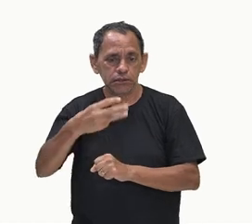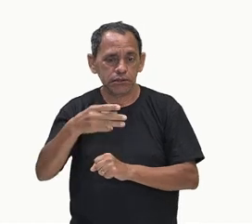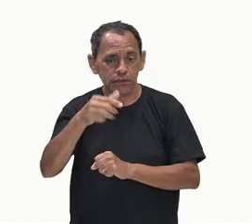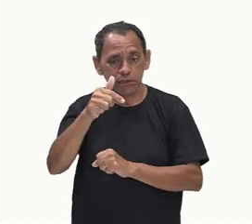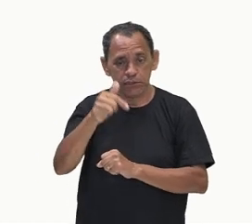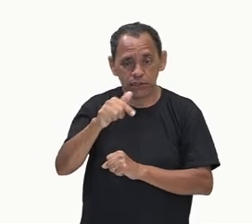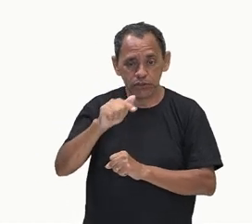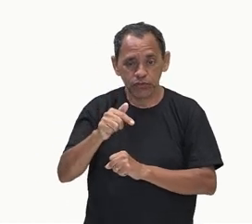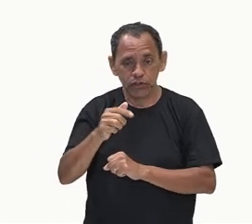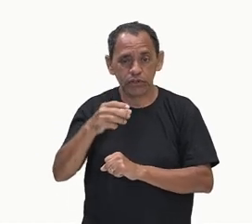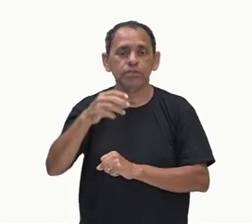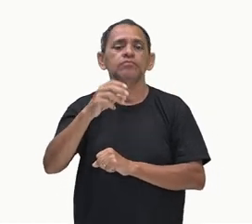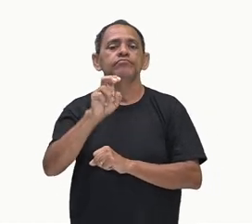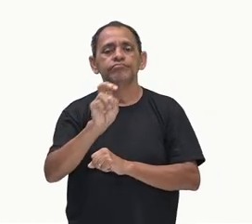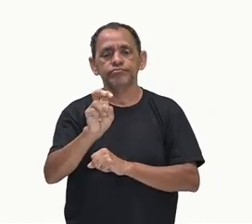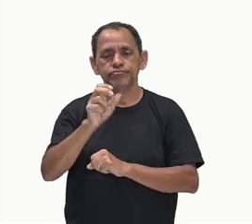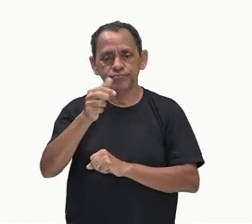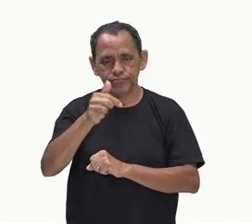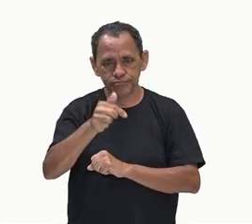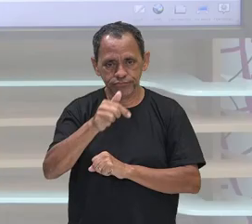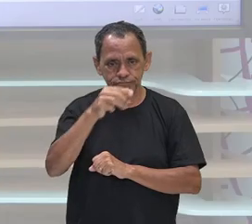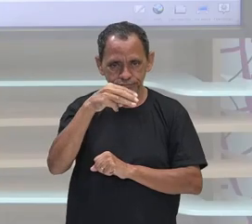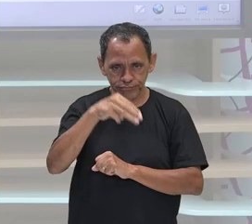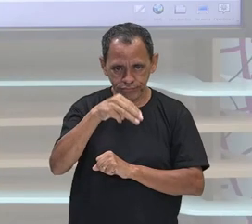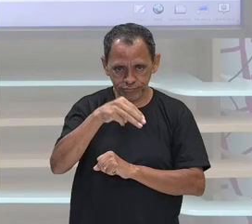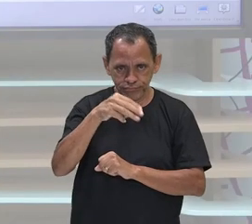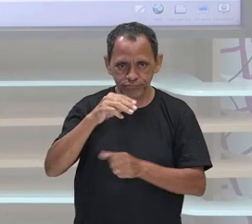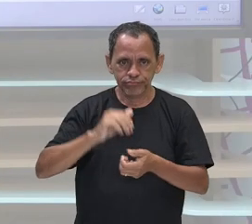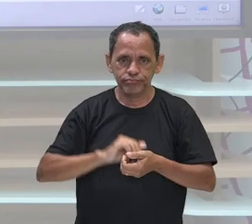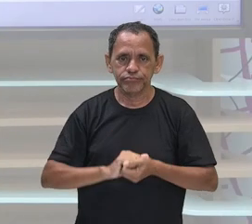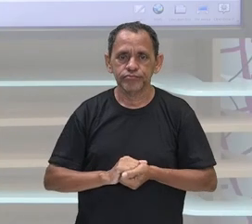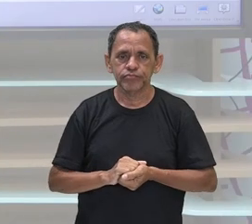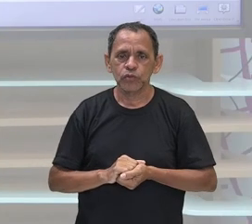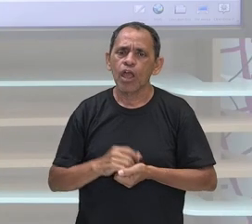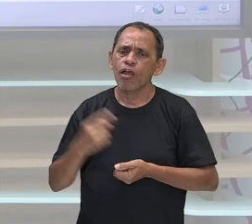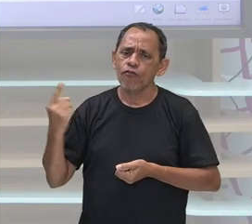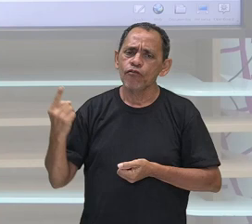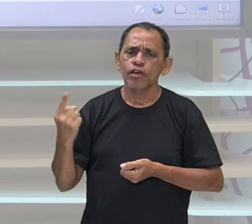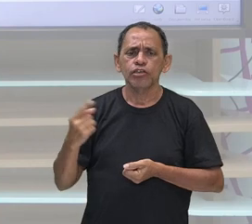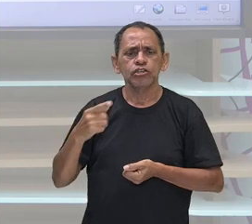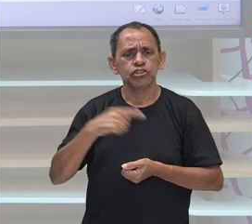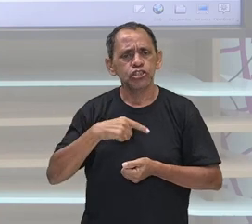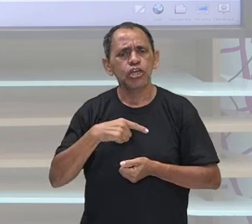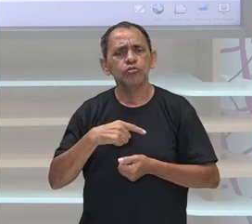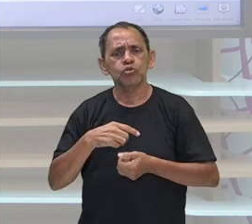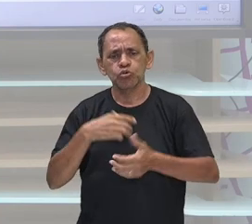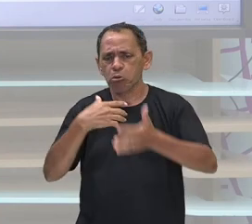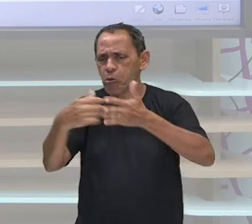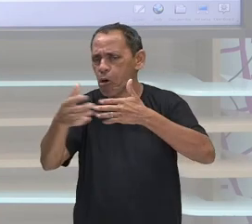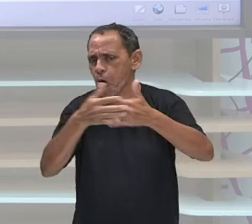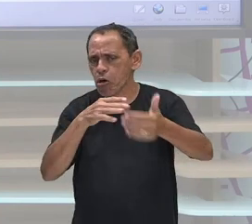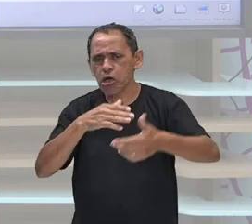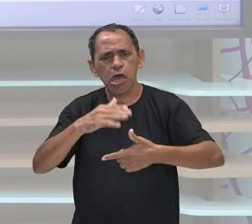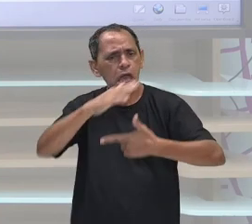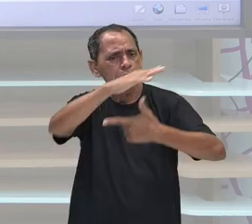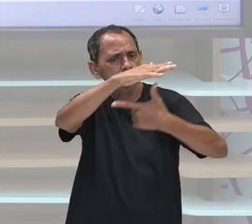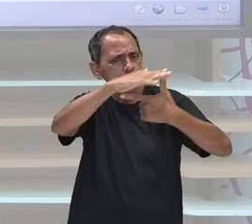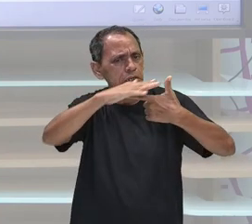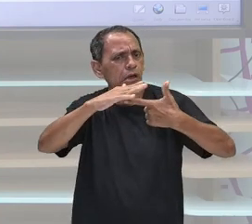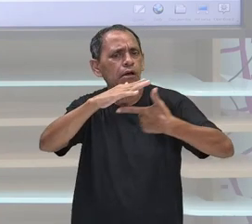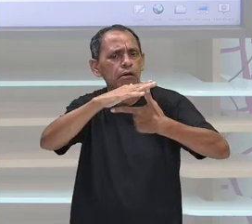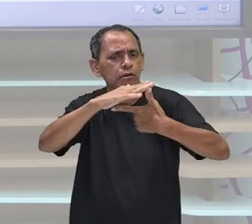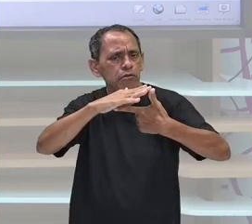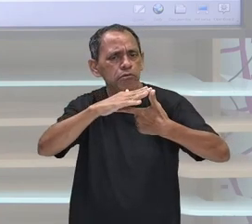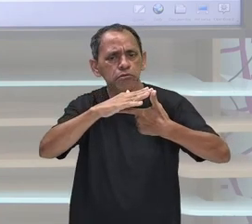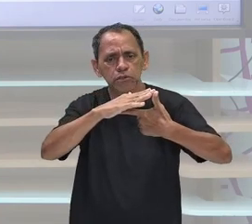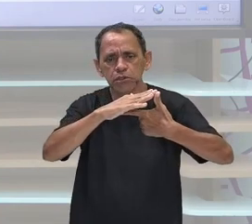37,57 m então vejam quando a gente tem triângulos quais quer que não seja retângulo a gente